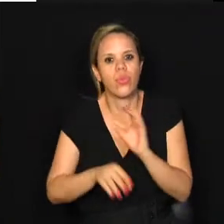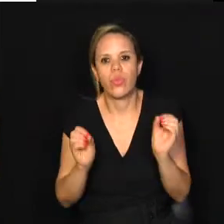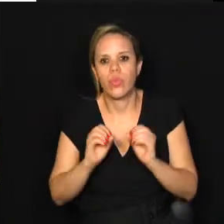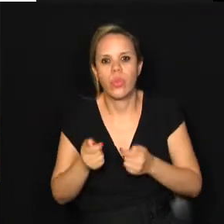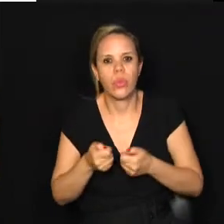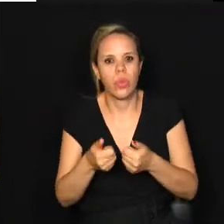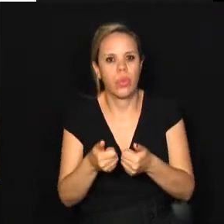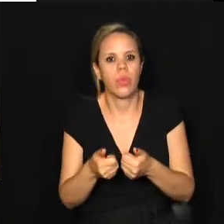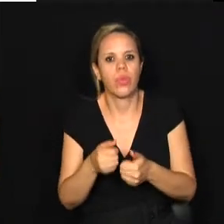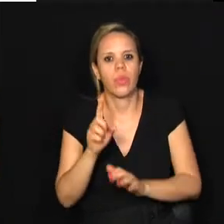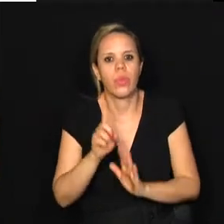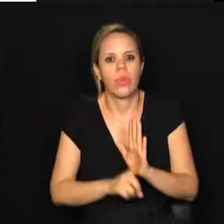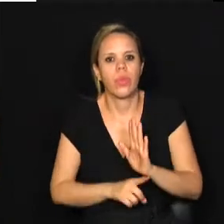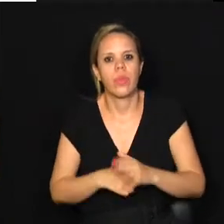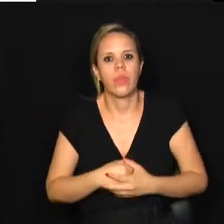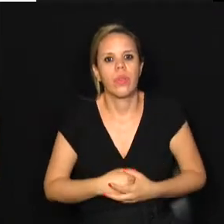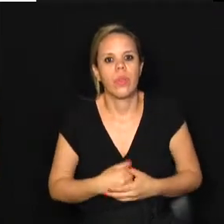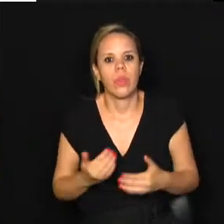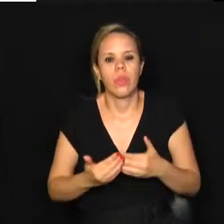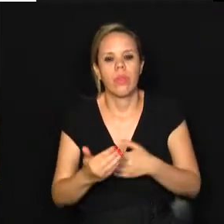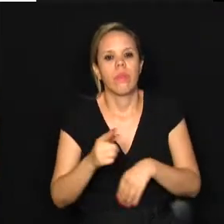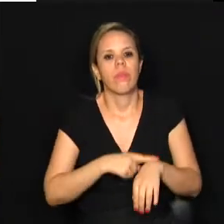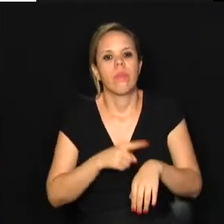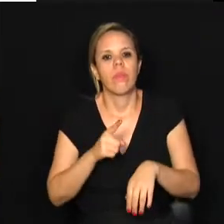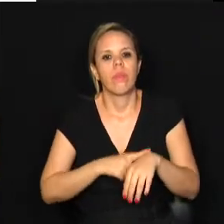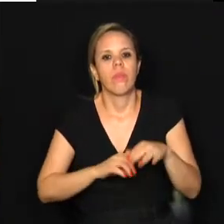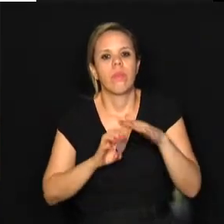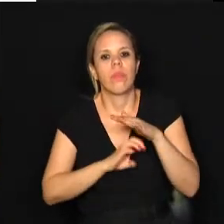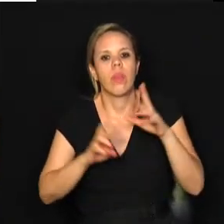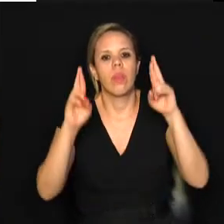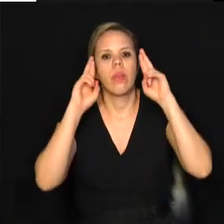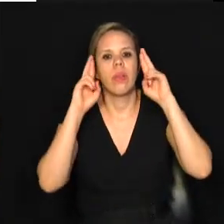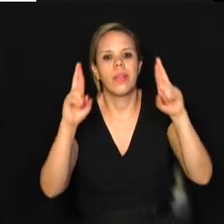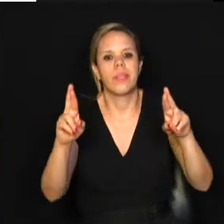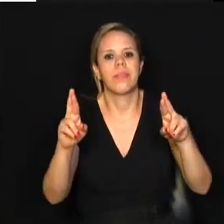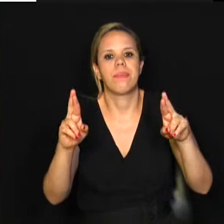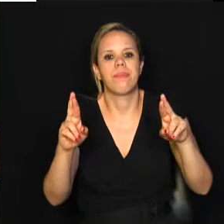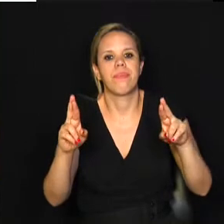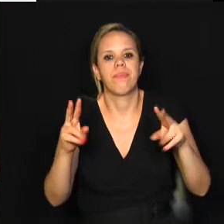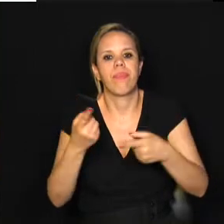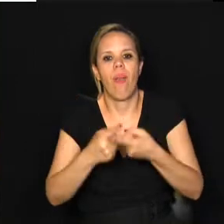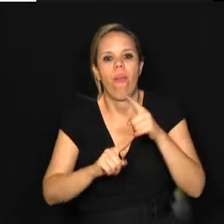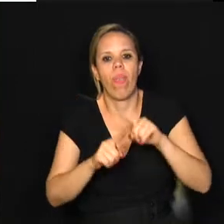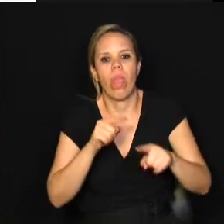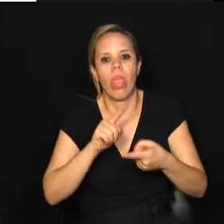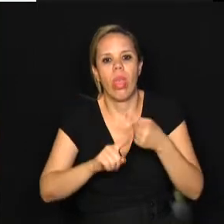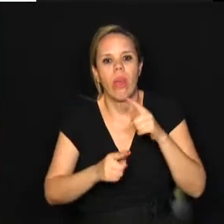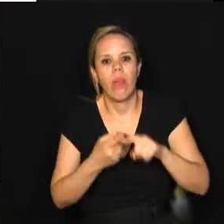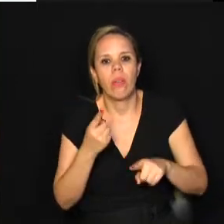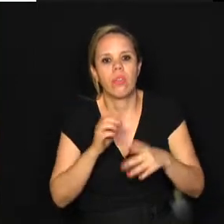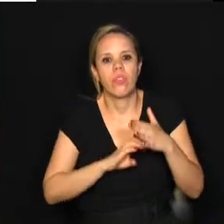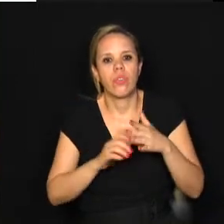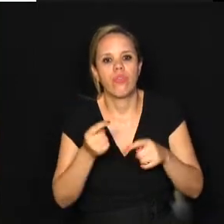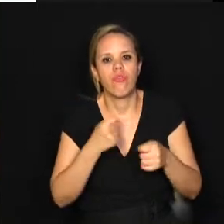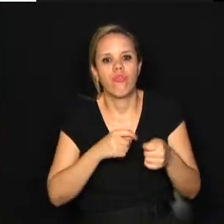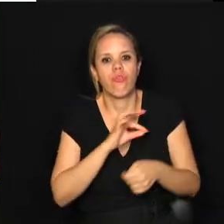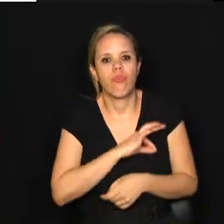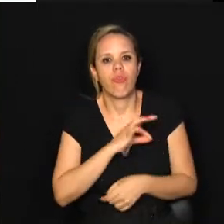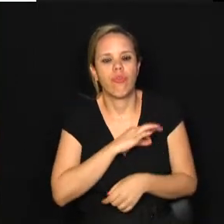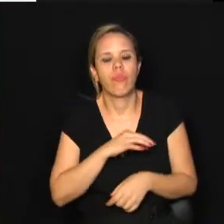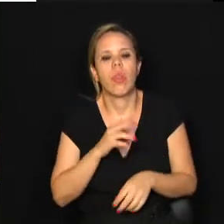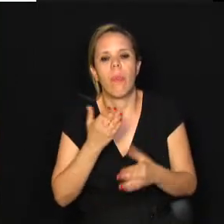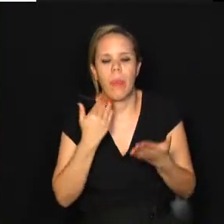e dos nossos direitos. A partir do momento que a empresa respeitar esse acordo coletivo, nós podemos sentar e